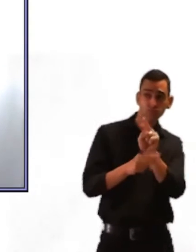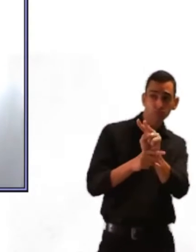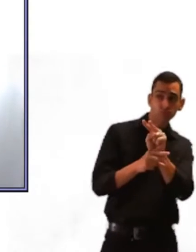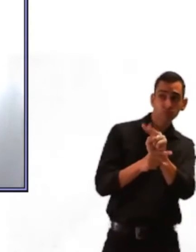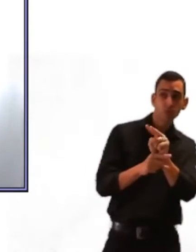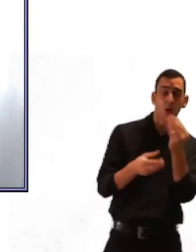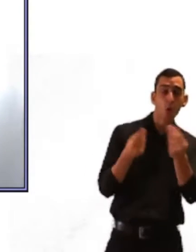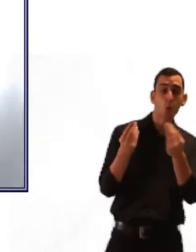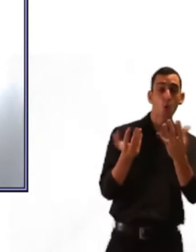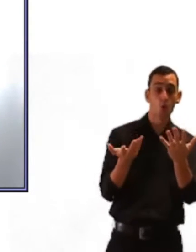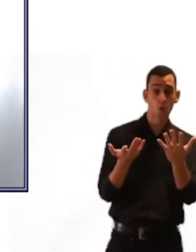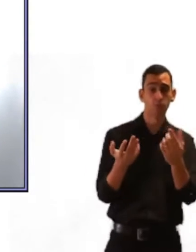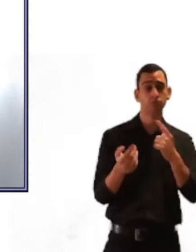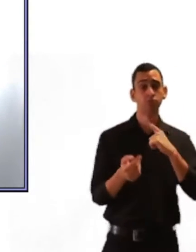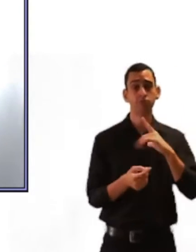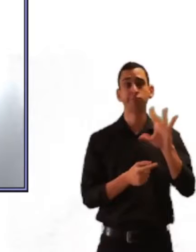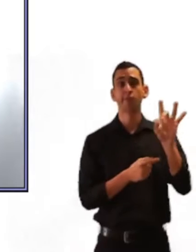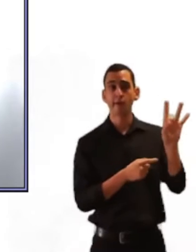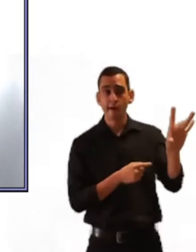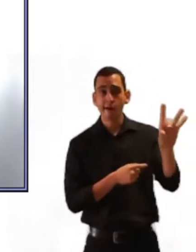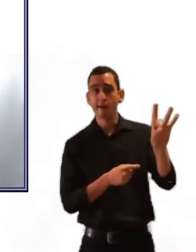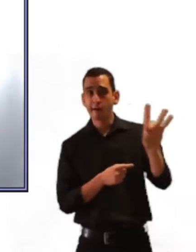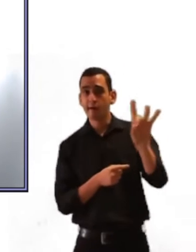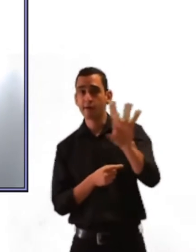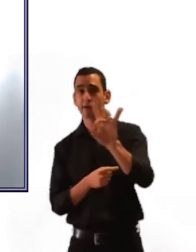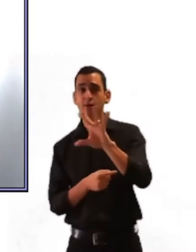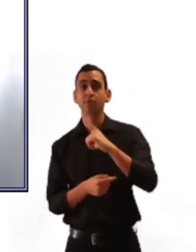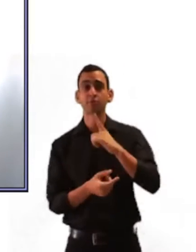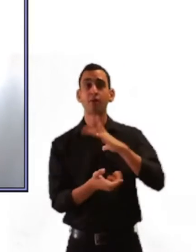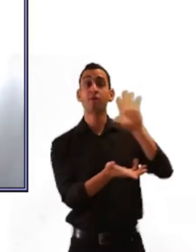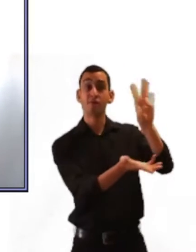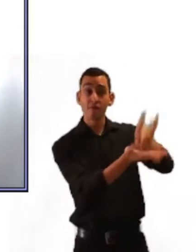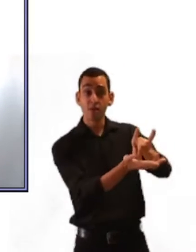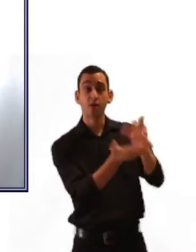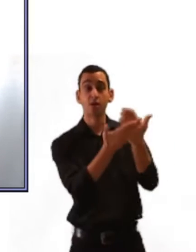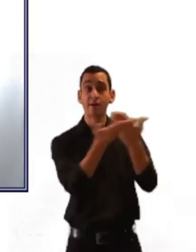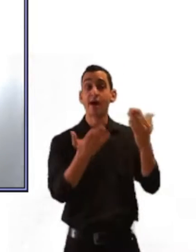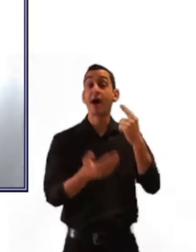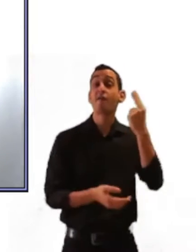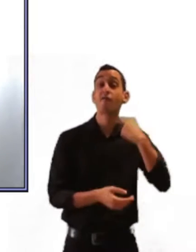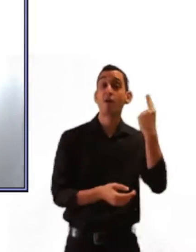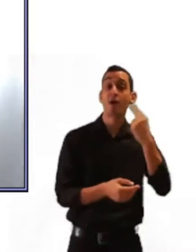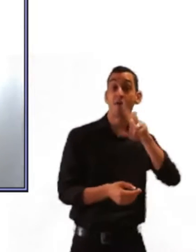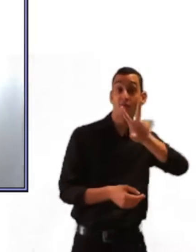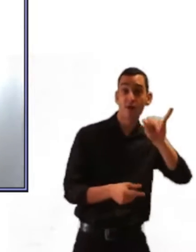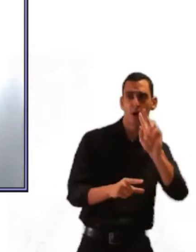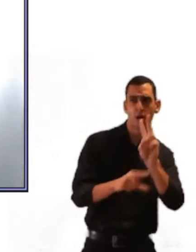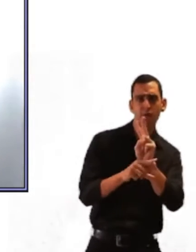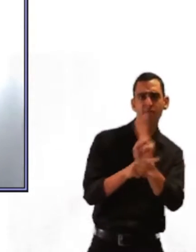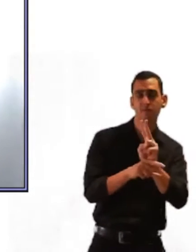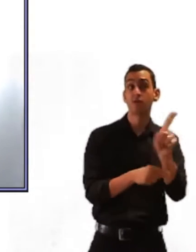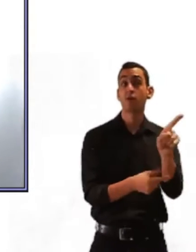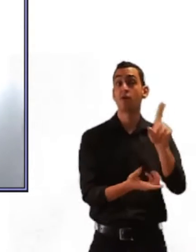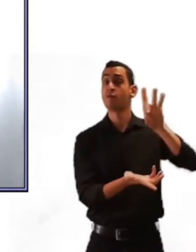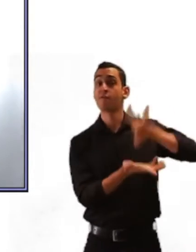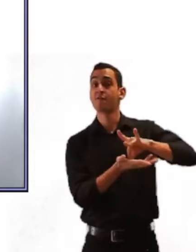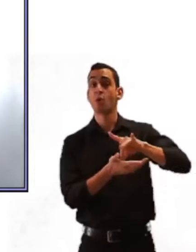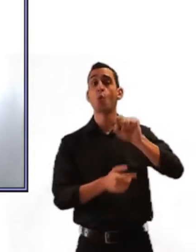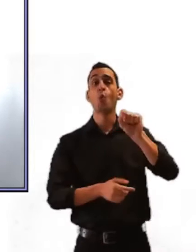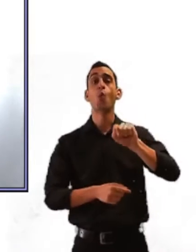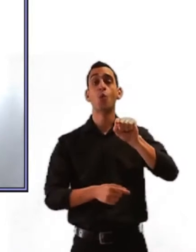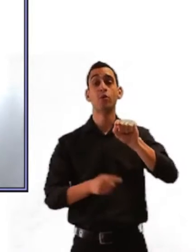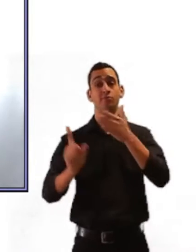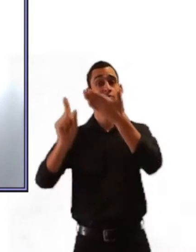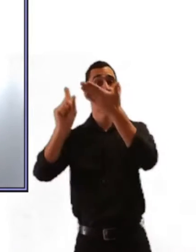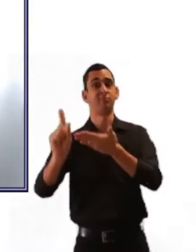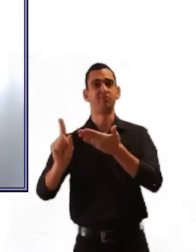obra? Que cada um tem a sua verdade, né? A verdade que o advogado reproduz para ele pode não ser, e